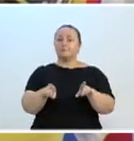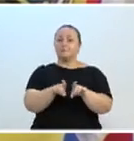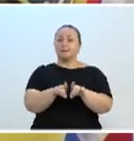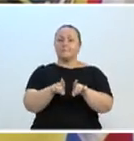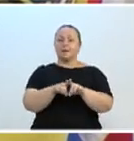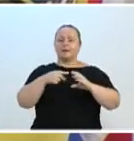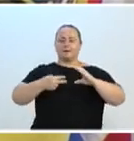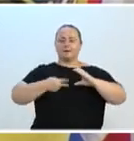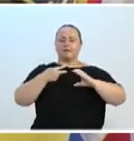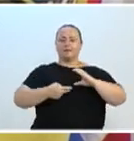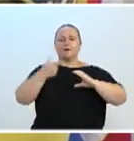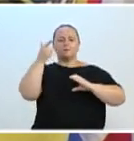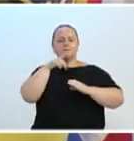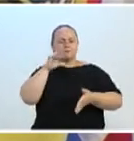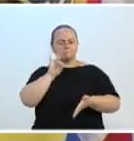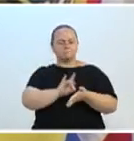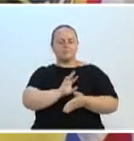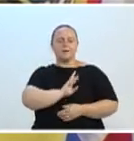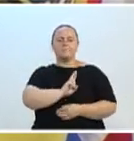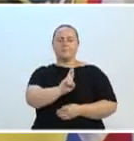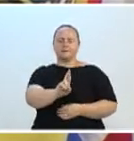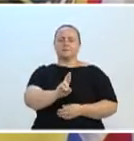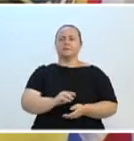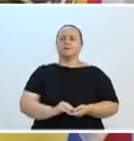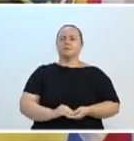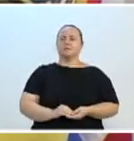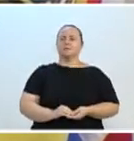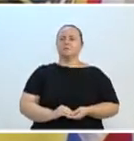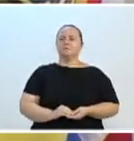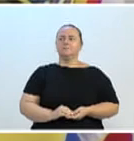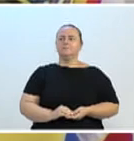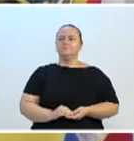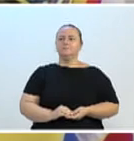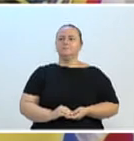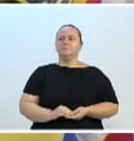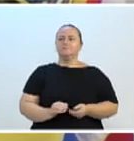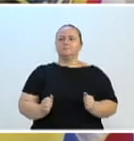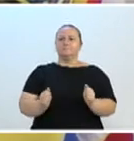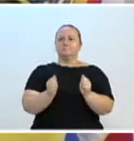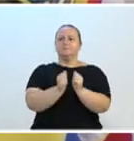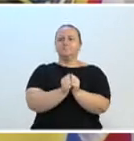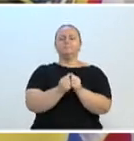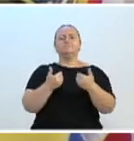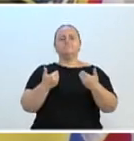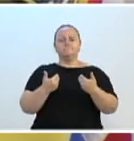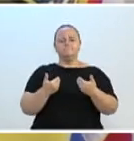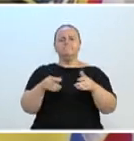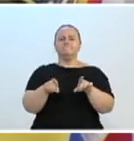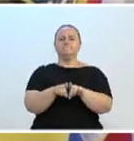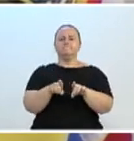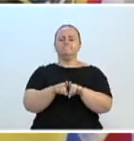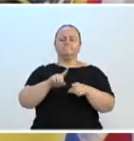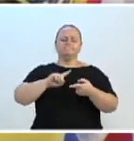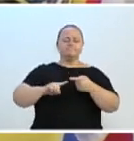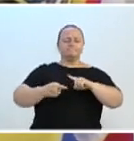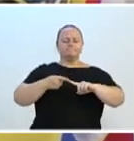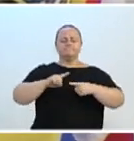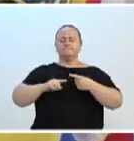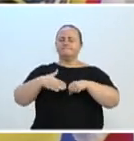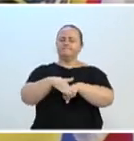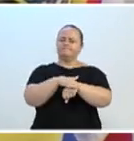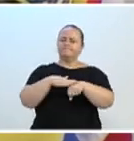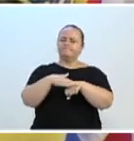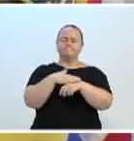tem. Senhor presidente, juntamente com eles, eu me coloquei à disposição, fizemos uma conversa,